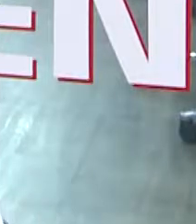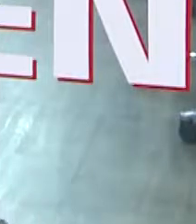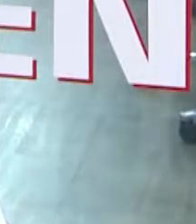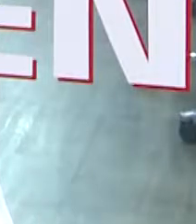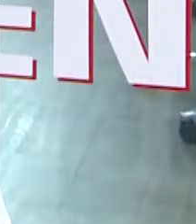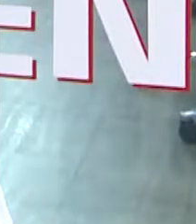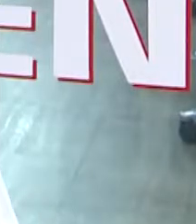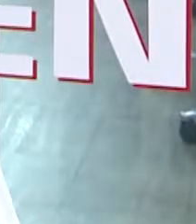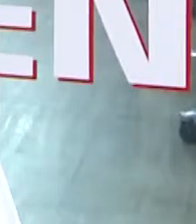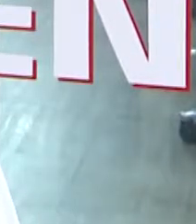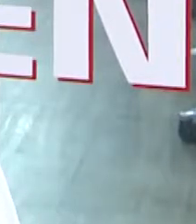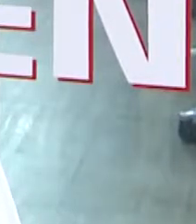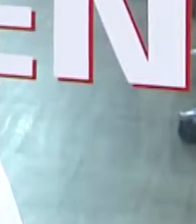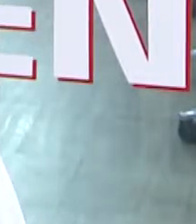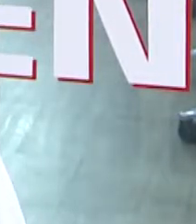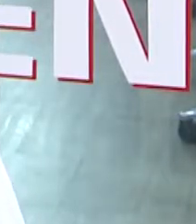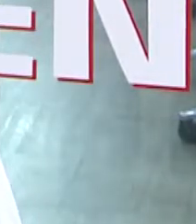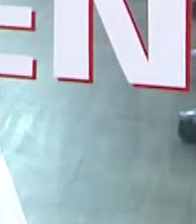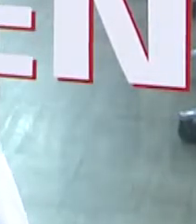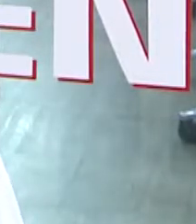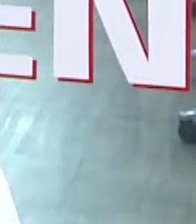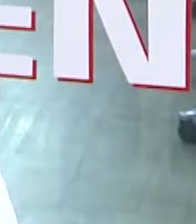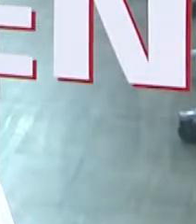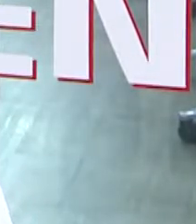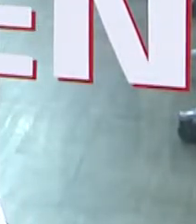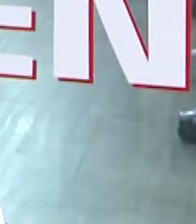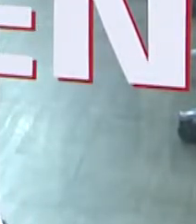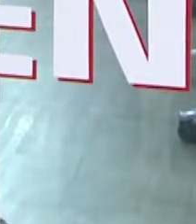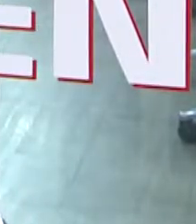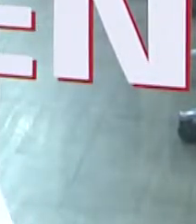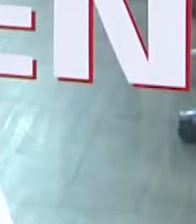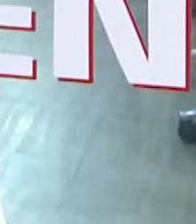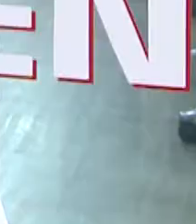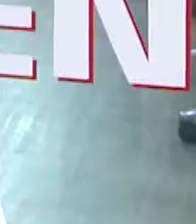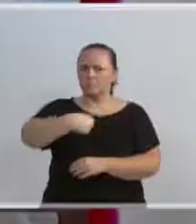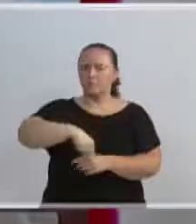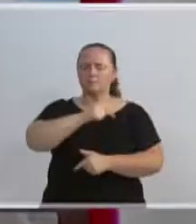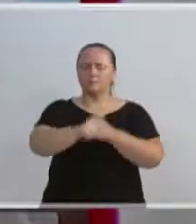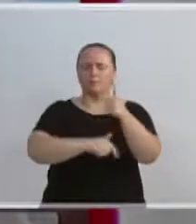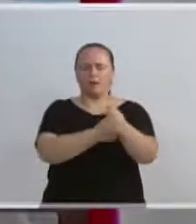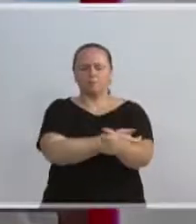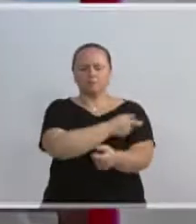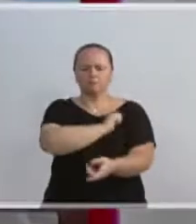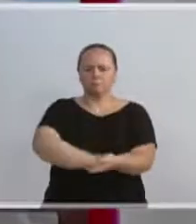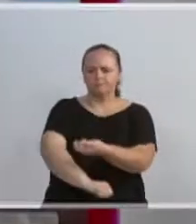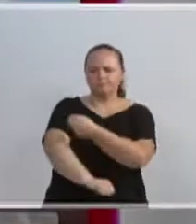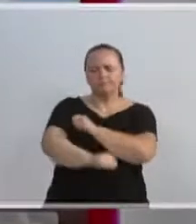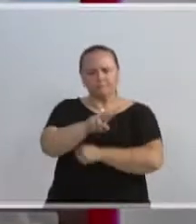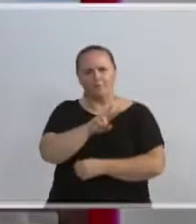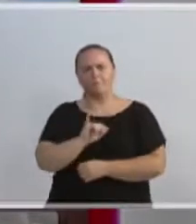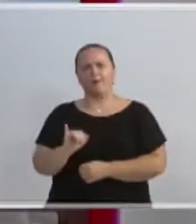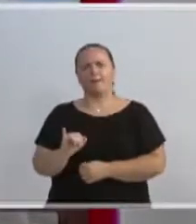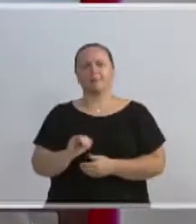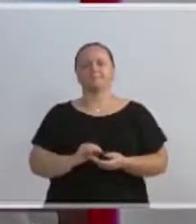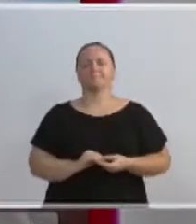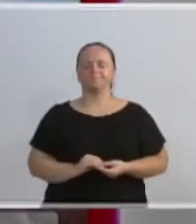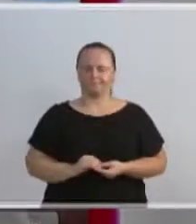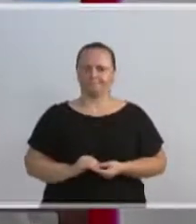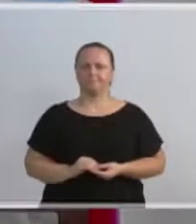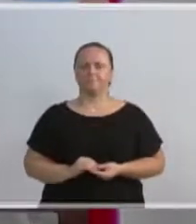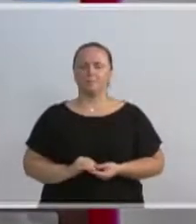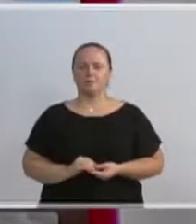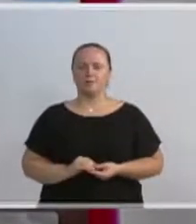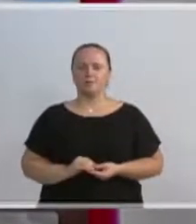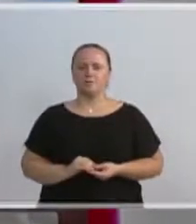fico muito feliz que foi também desabafa também porque só estando nessa casa para saber quantos vereadores trabalho o vereador caminha também destacou os 100 dias de